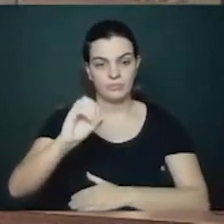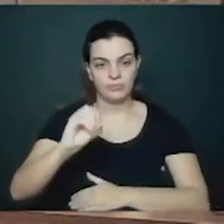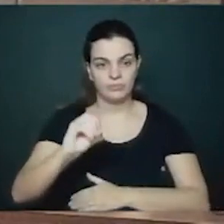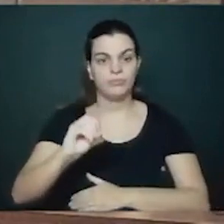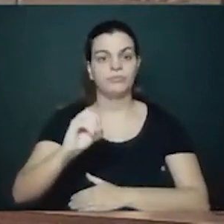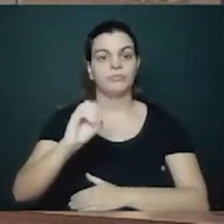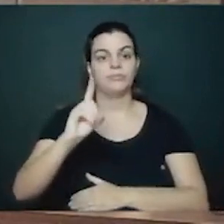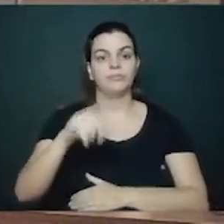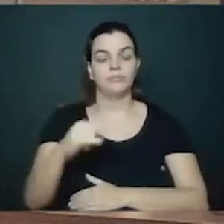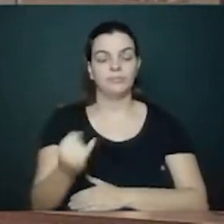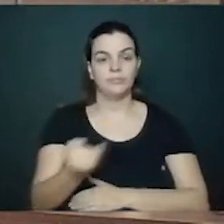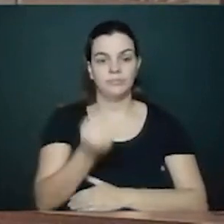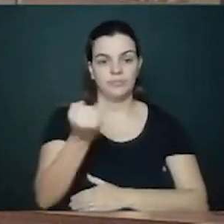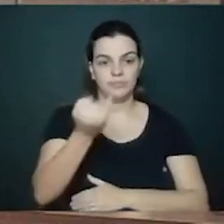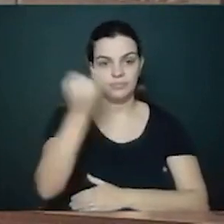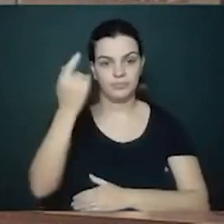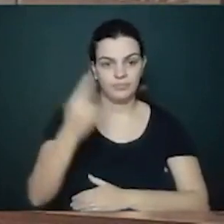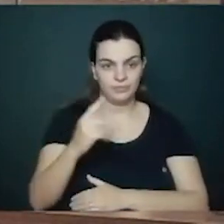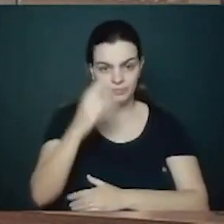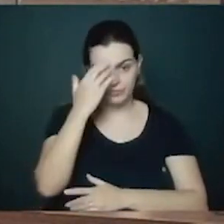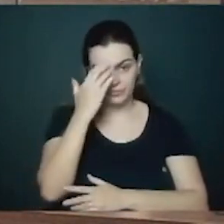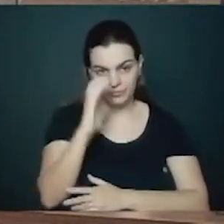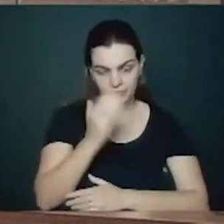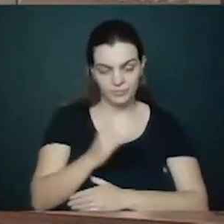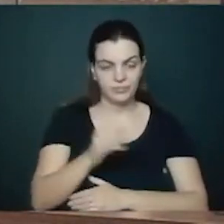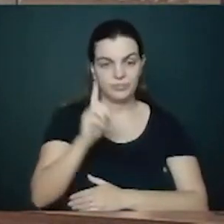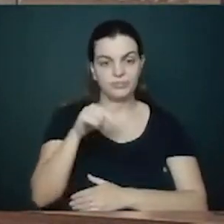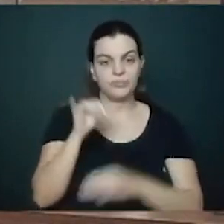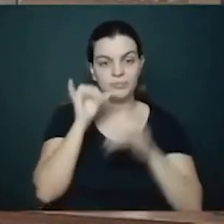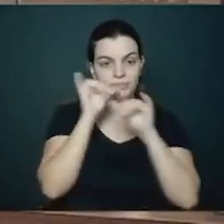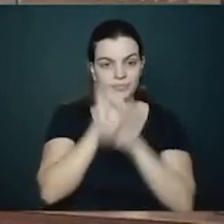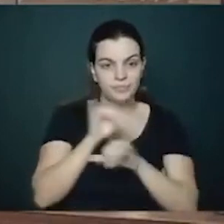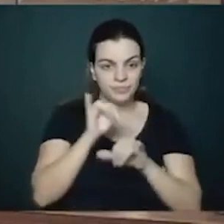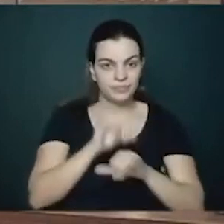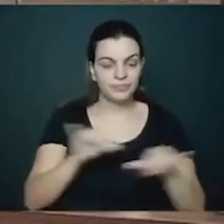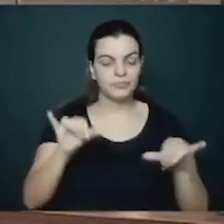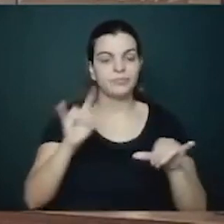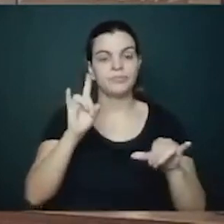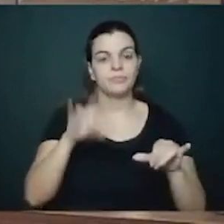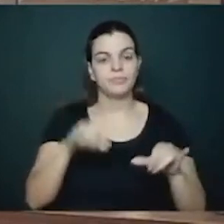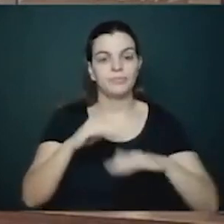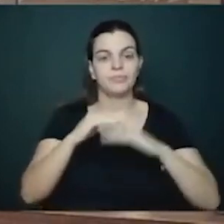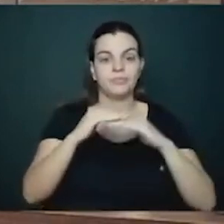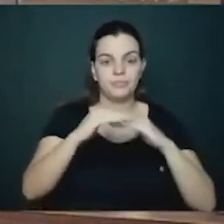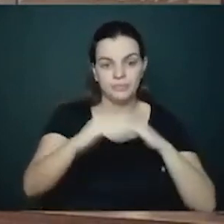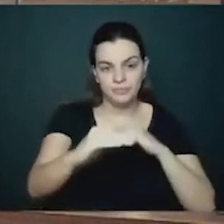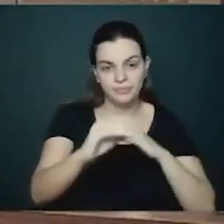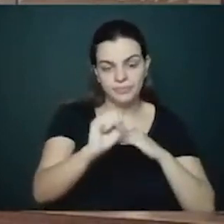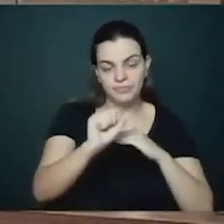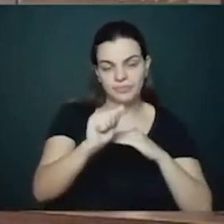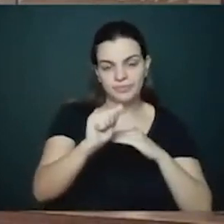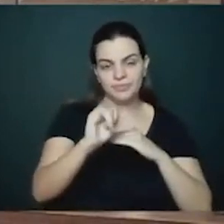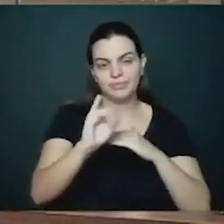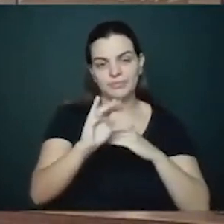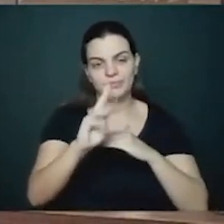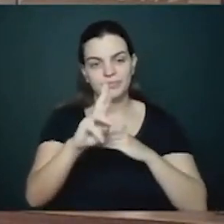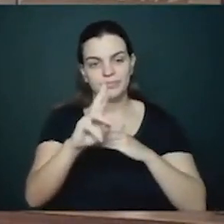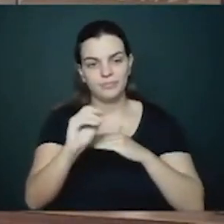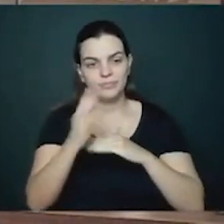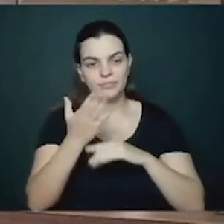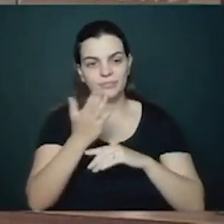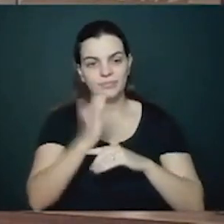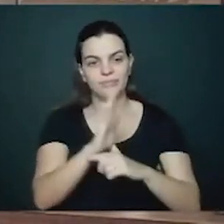chama esse programa, Asfalto no Saibro, que leva mais dignidade para as pessoas. Ali o problema de